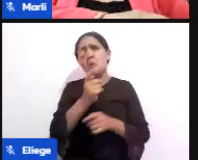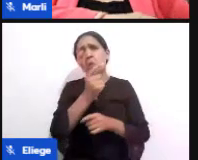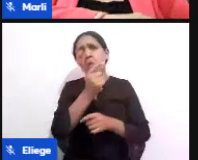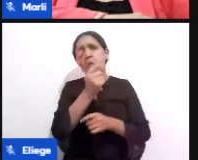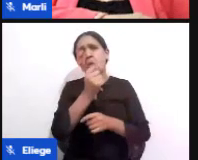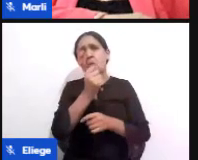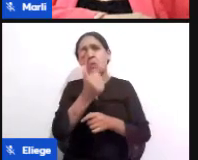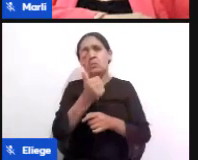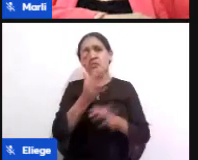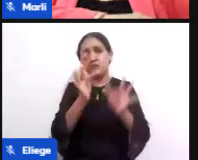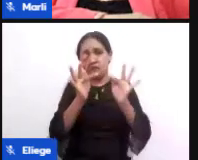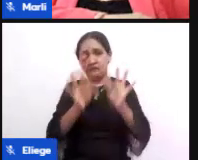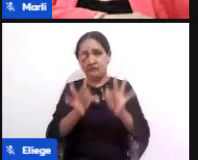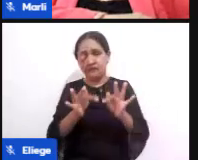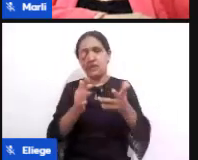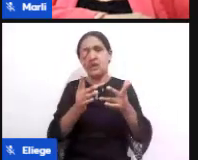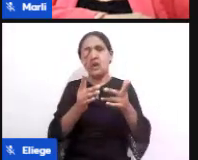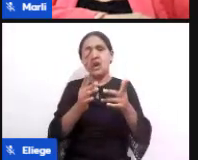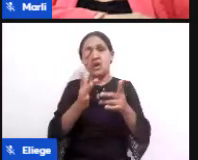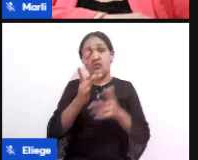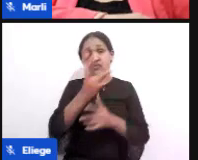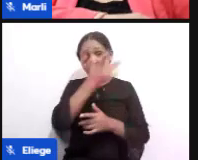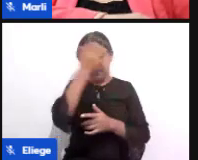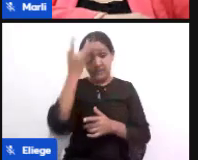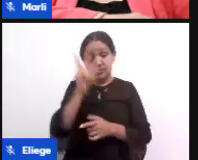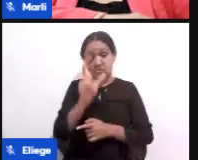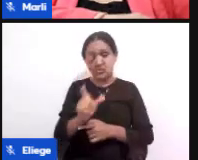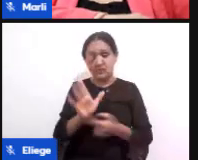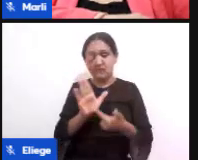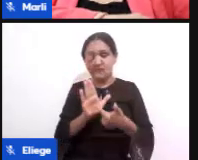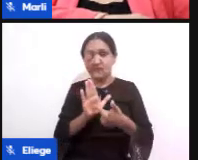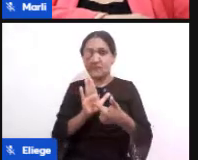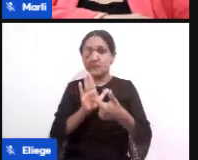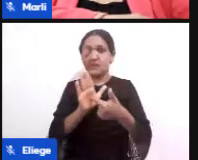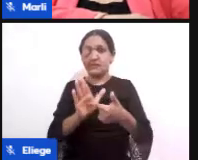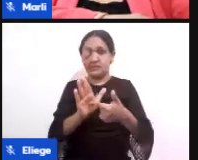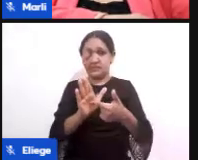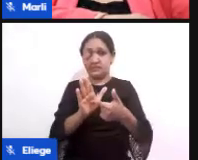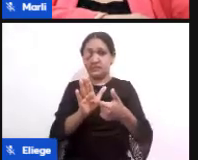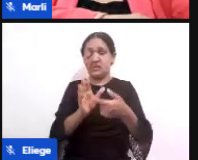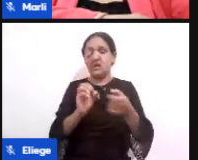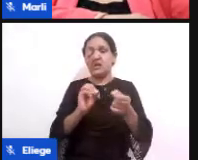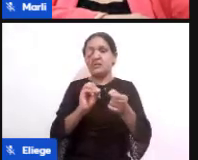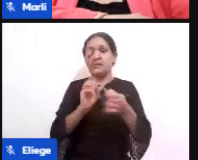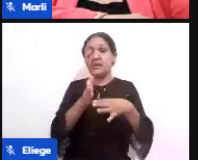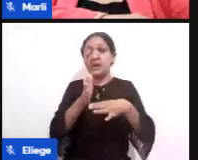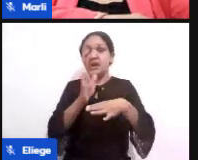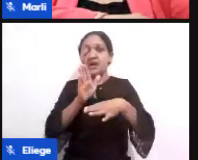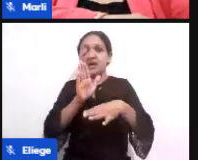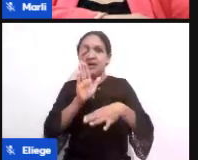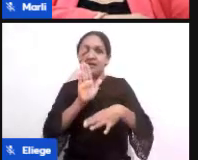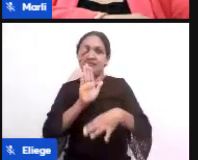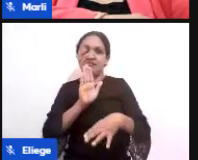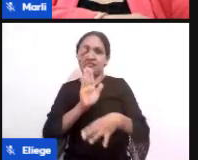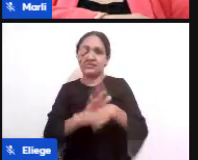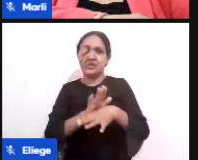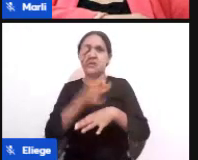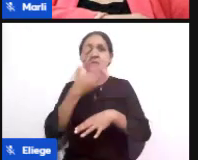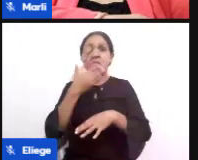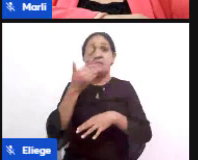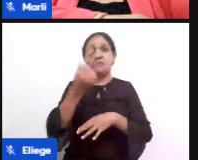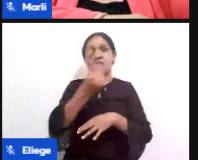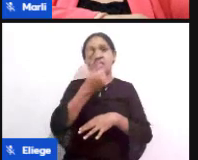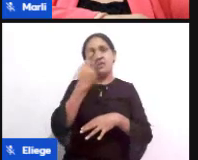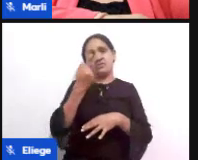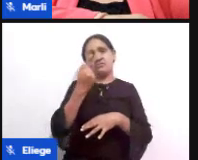o sujeito, vai se mostrar apto a construir o seu próprio juízo de valor, a agir de forma